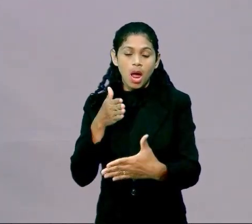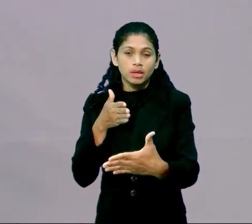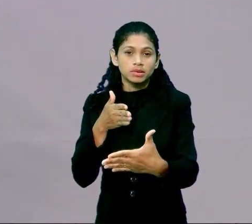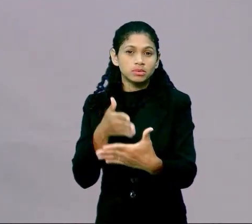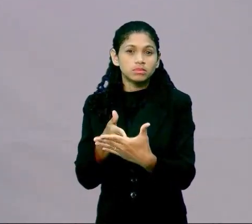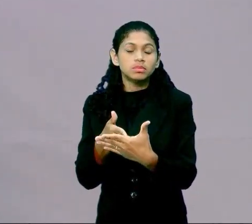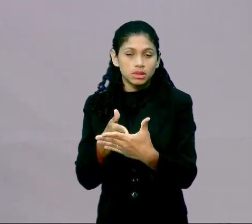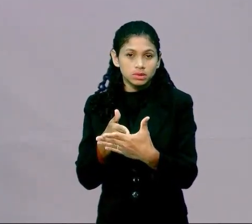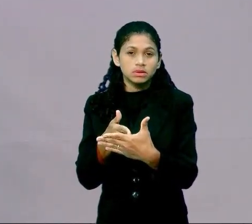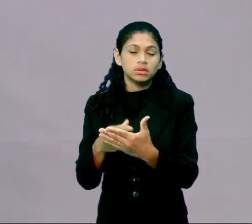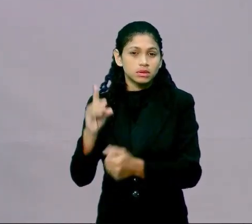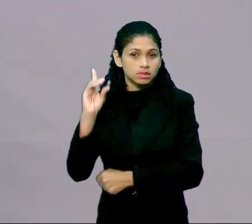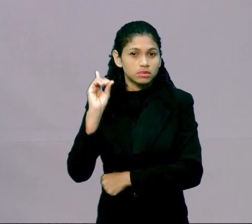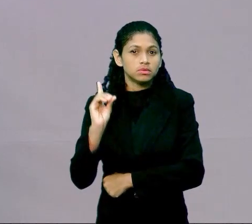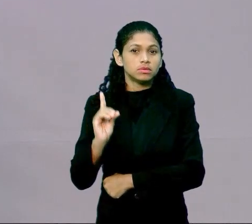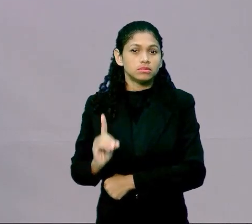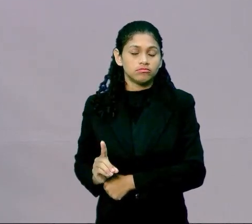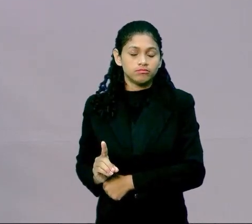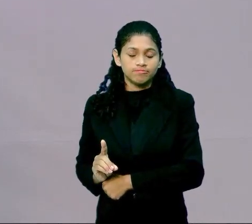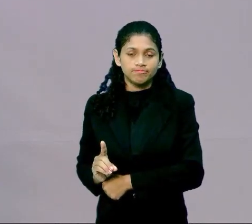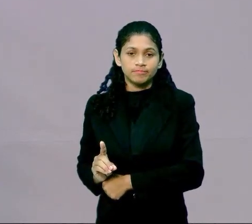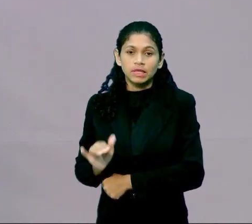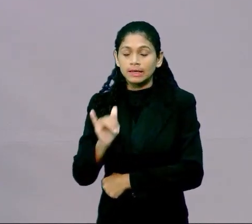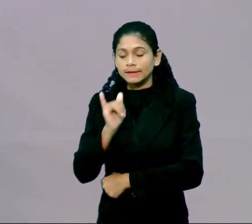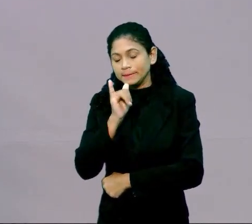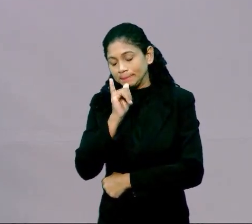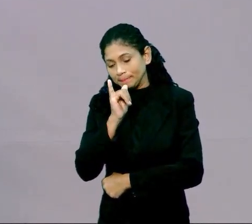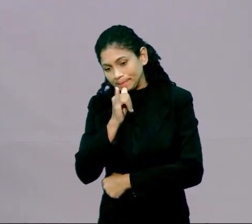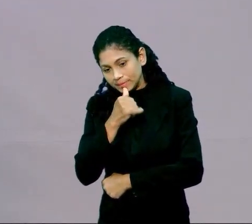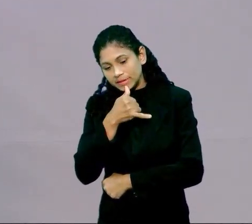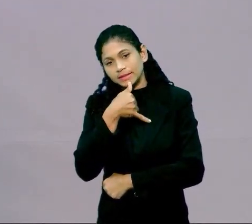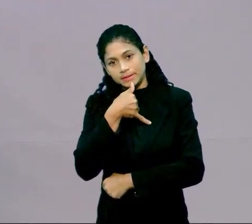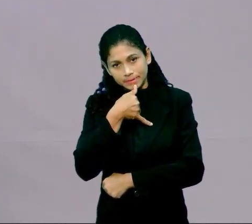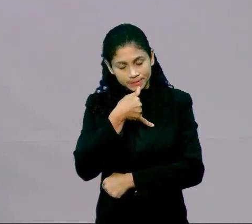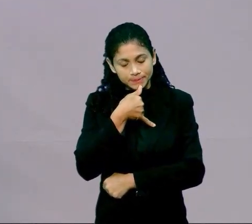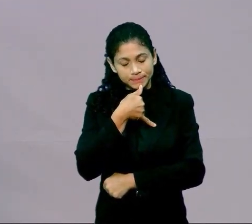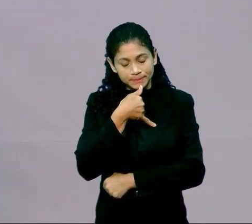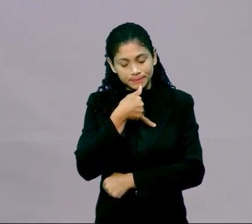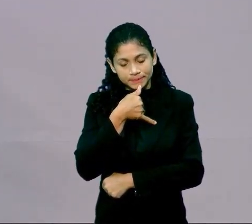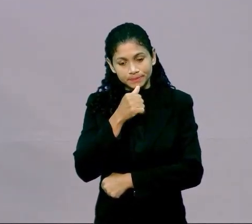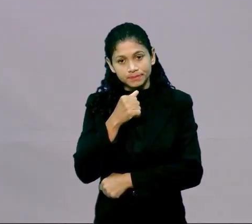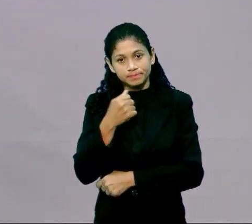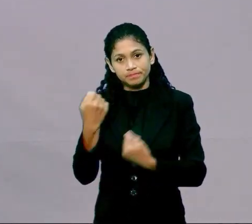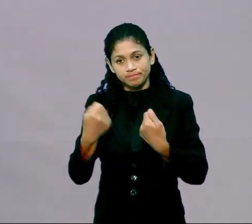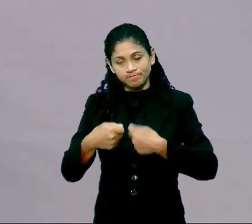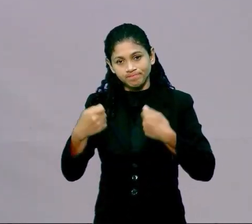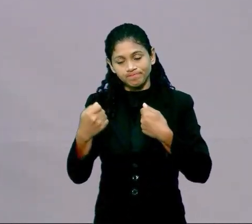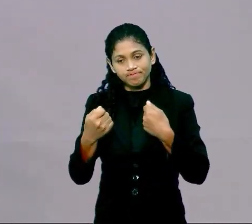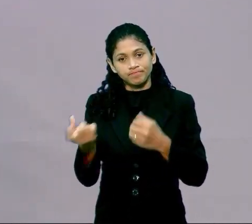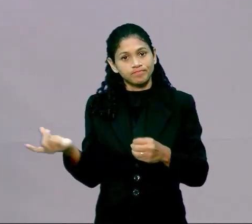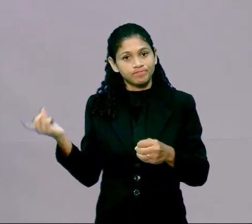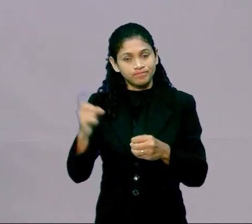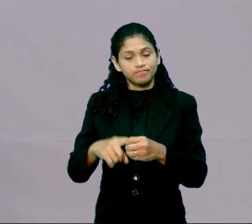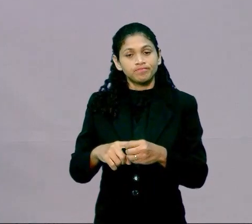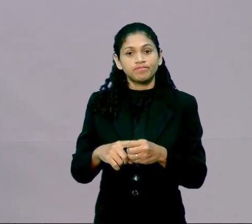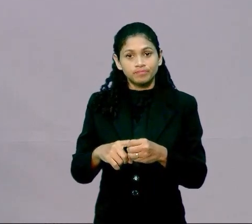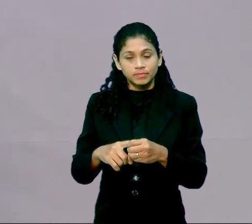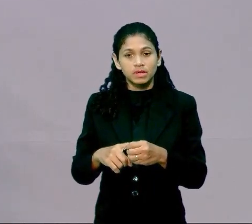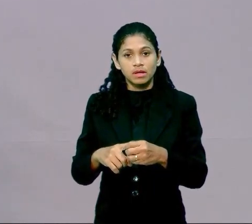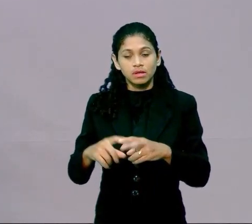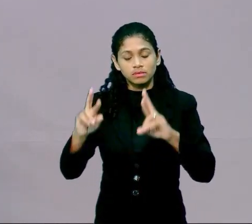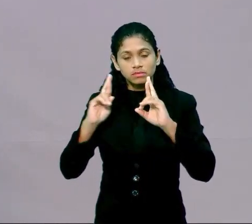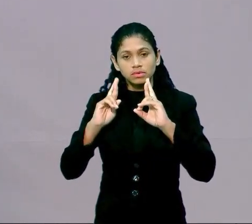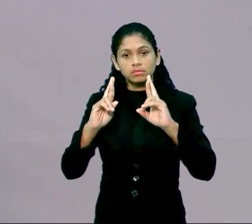direitos. E essa situação, lamentavelmente, ela precisa ser revista, né? Então, por isso que essa lógica